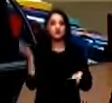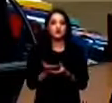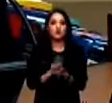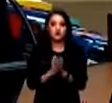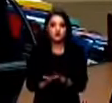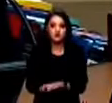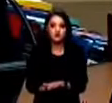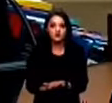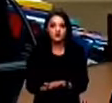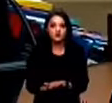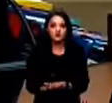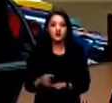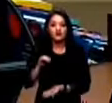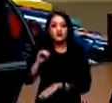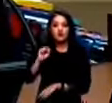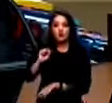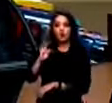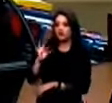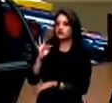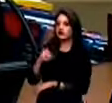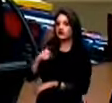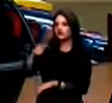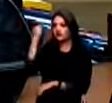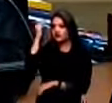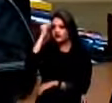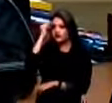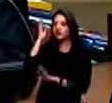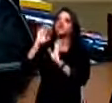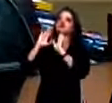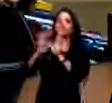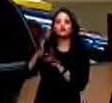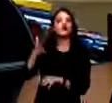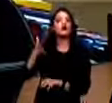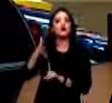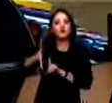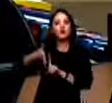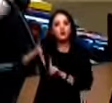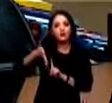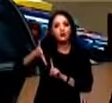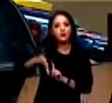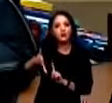Federal, nós entendermos que, então, já se fez a sustentação oral e não